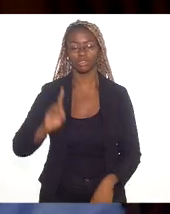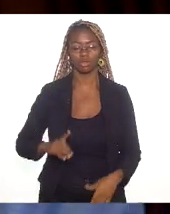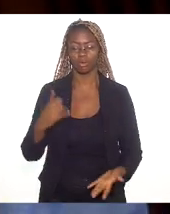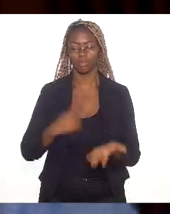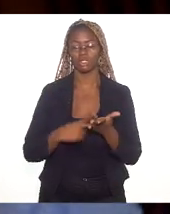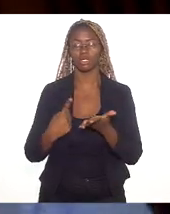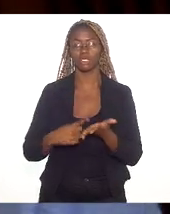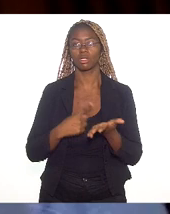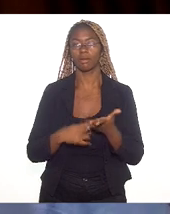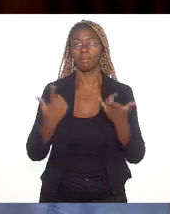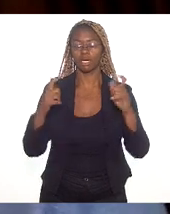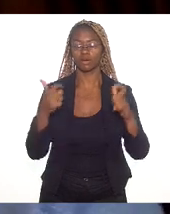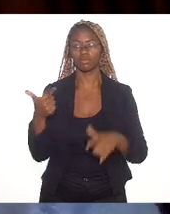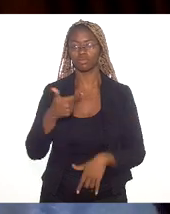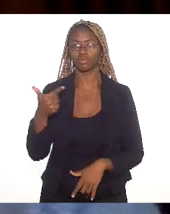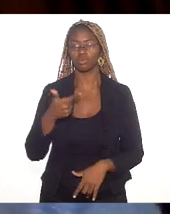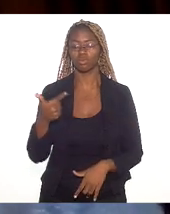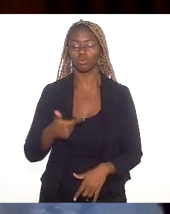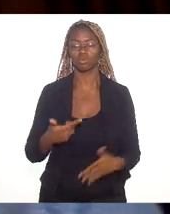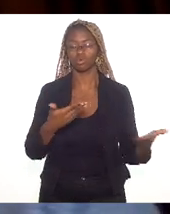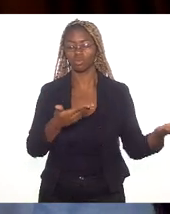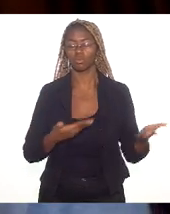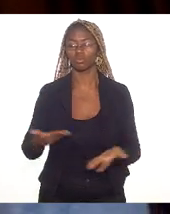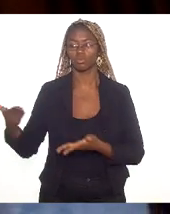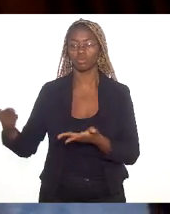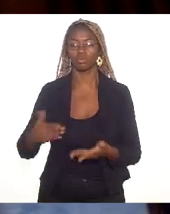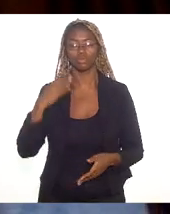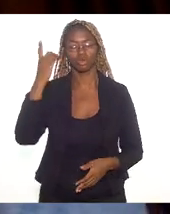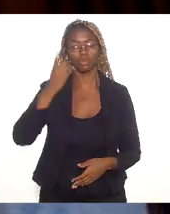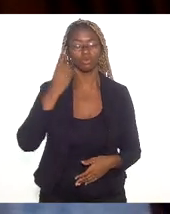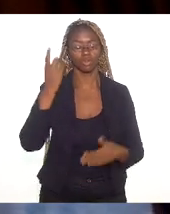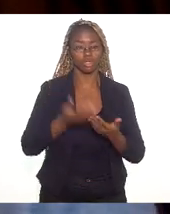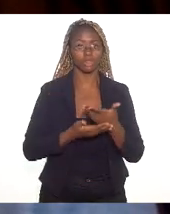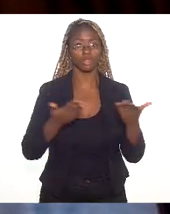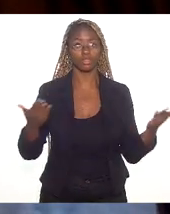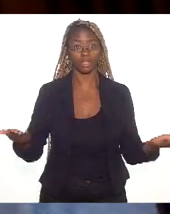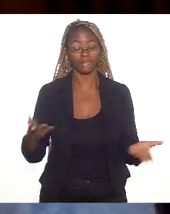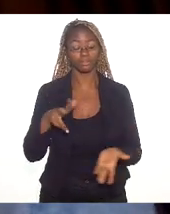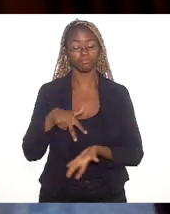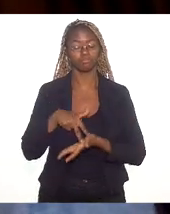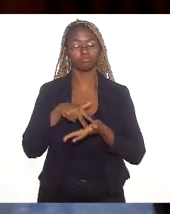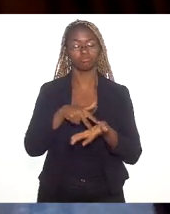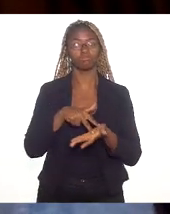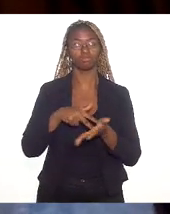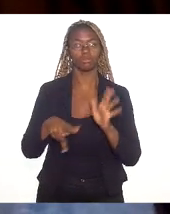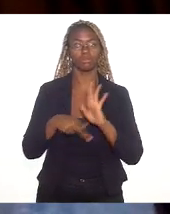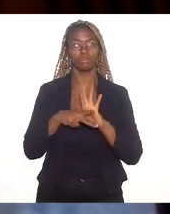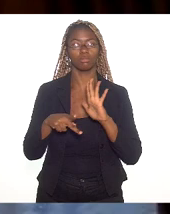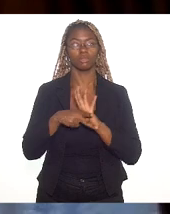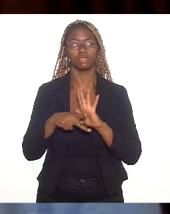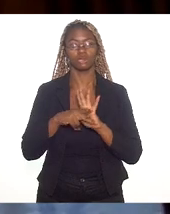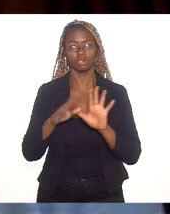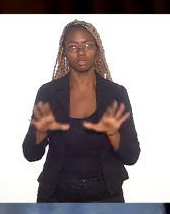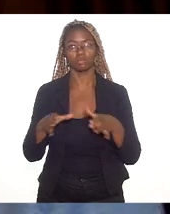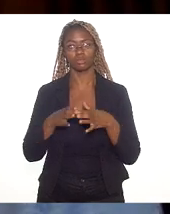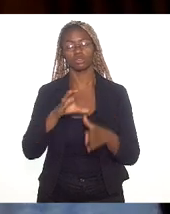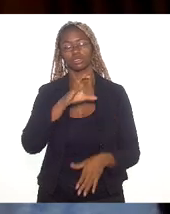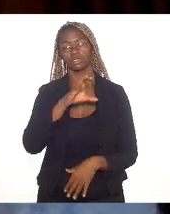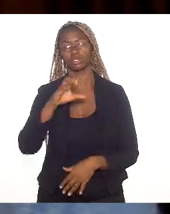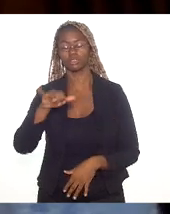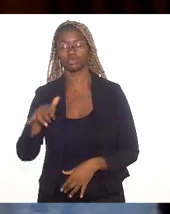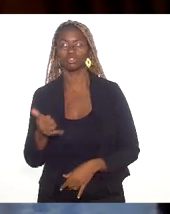2º do artigo 43 do regimento interno, convoco os senhores deputados, membros efetivos, titulares e suplentes